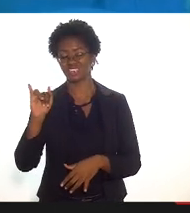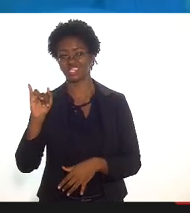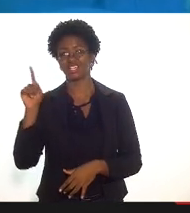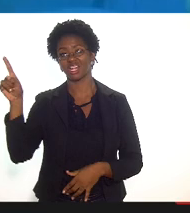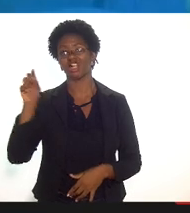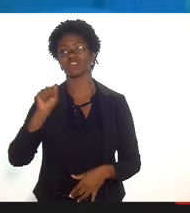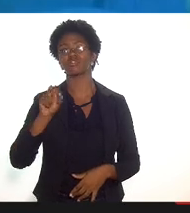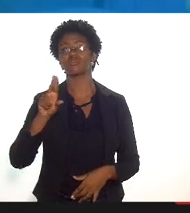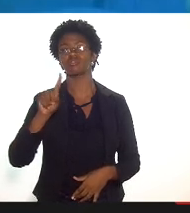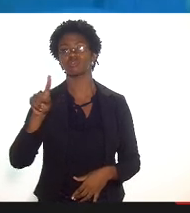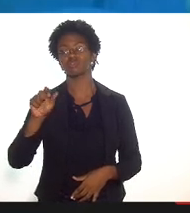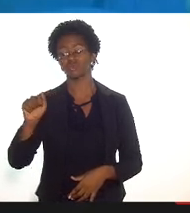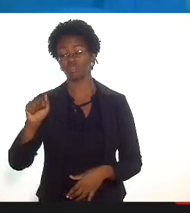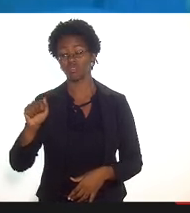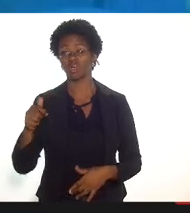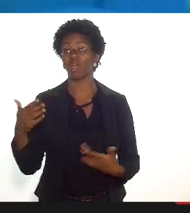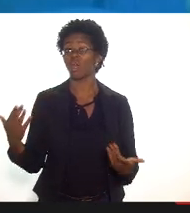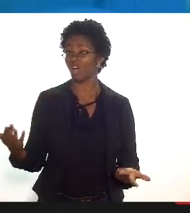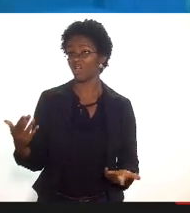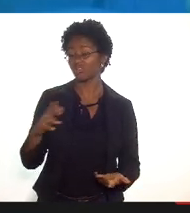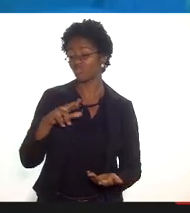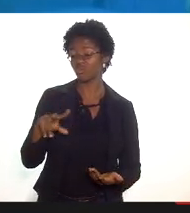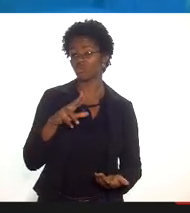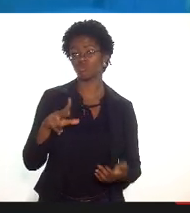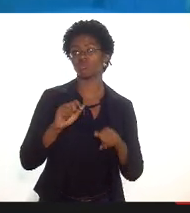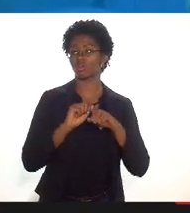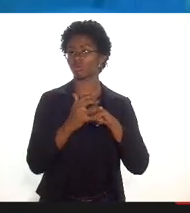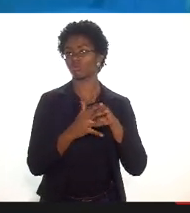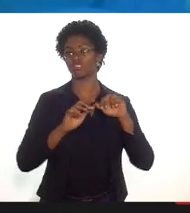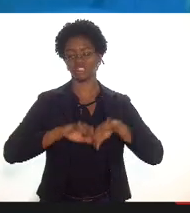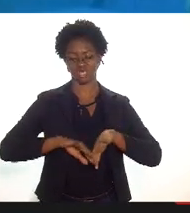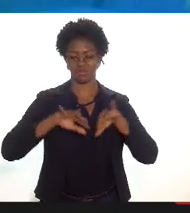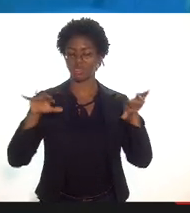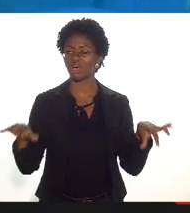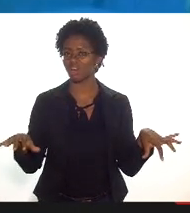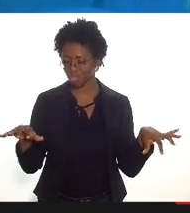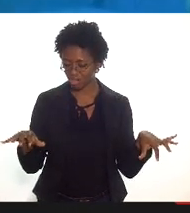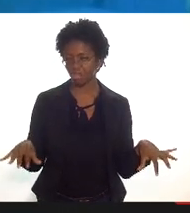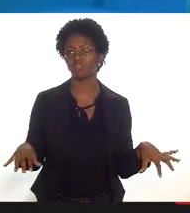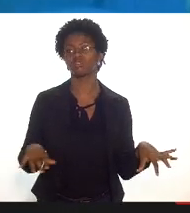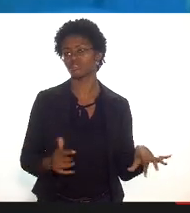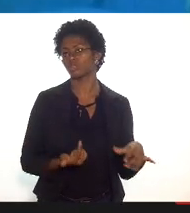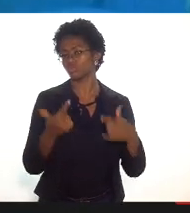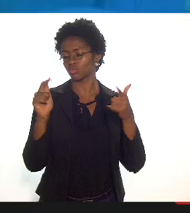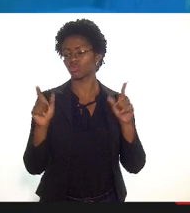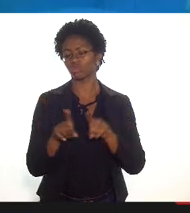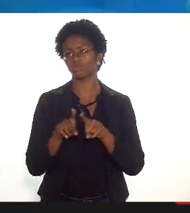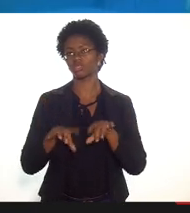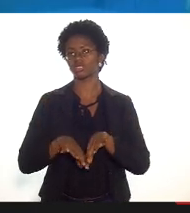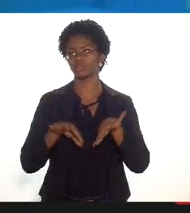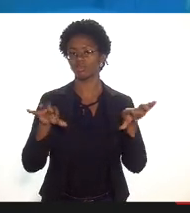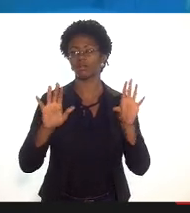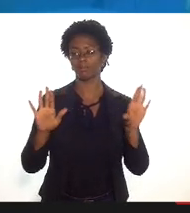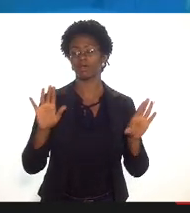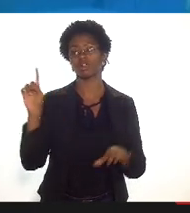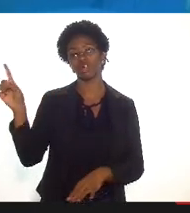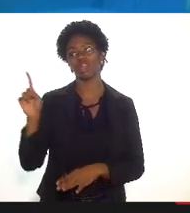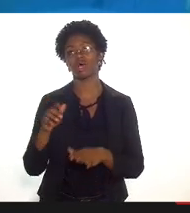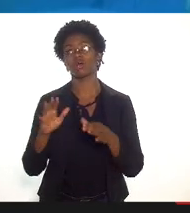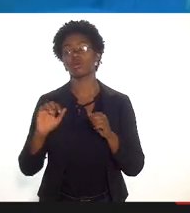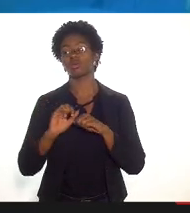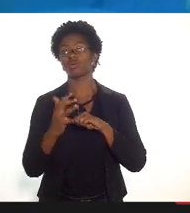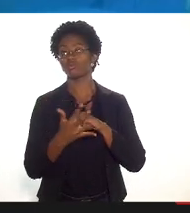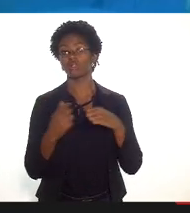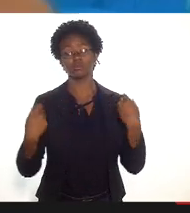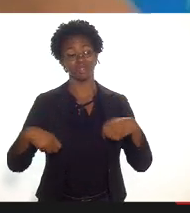um CTI, não é para Covid. O CTI do Covid do Souza Guiar é um CTI separado. Do Miguel Couto, Salgado Filho. Mas para abrir leite de Covid lá, eles tiveram que fechar